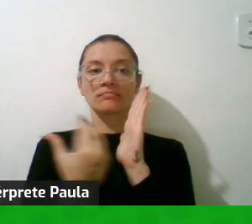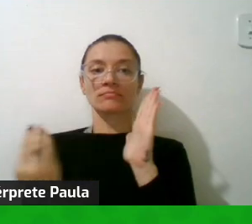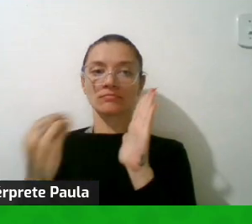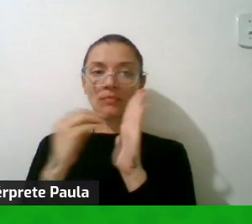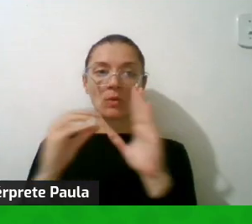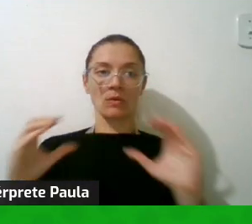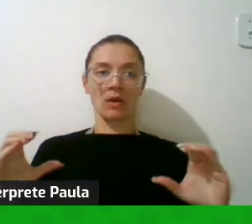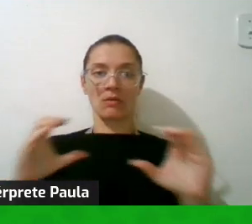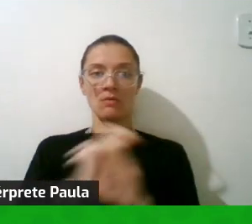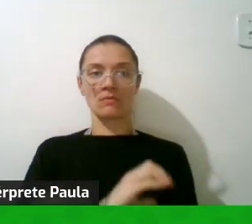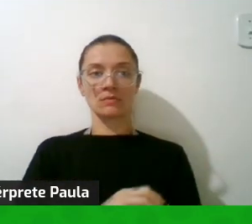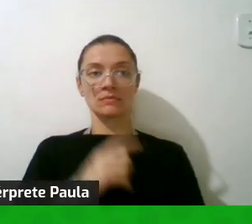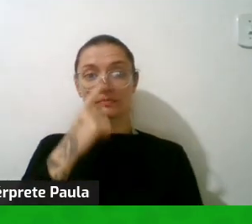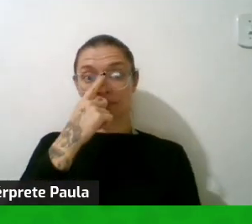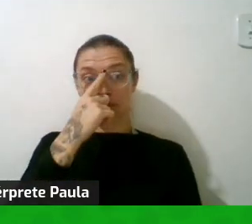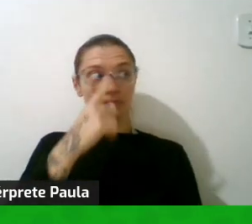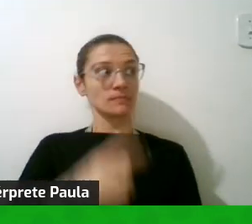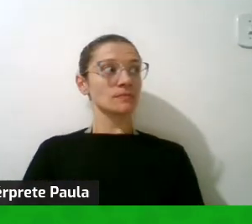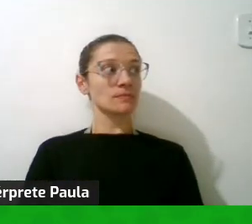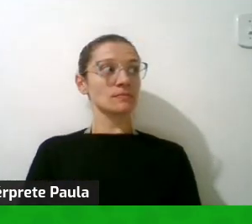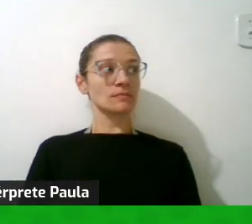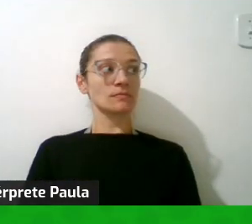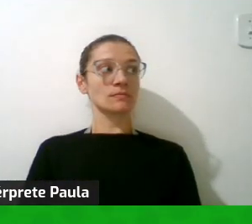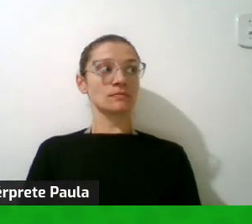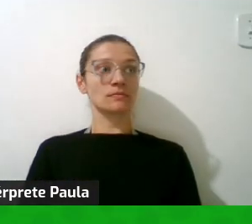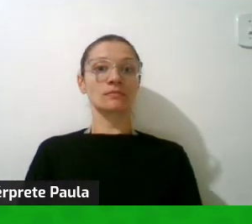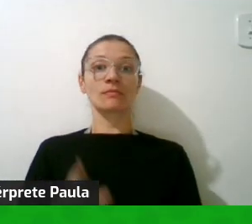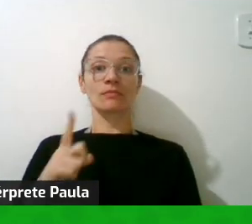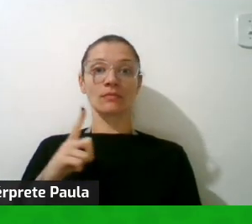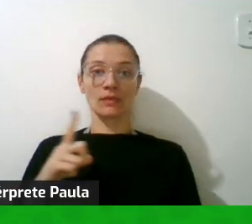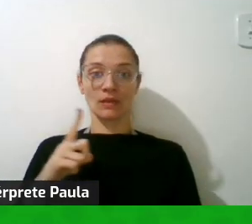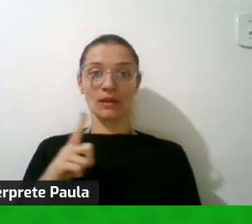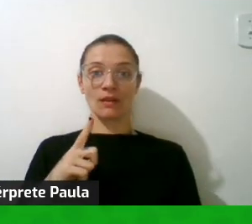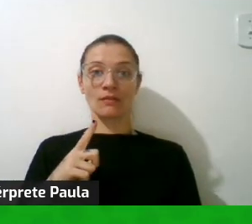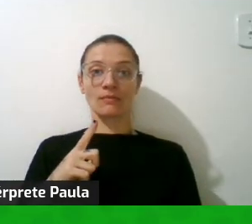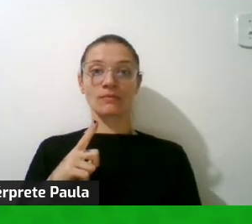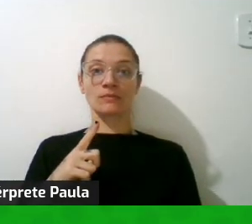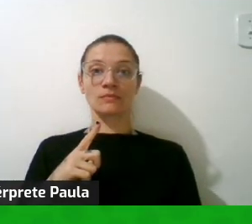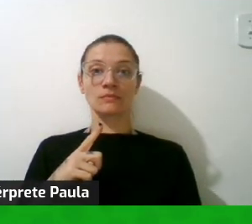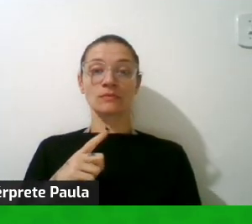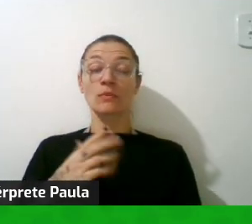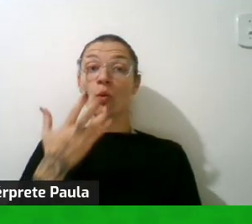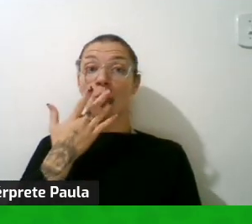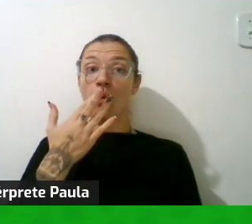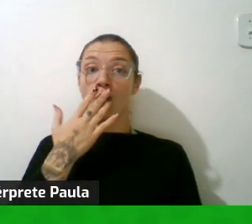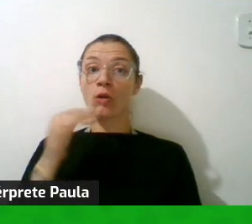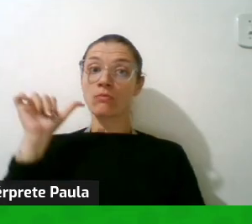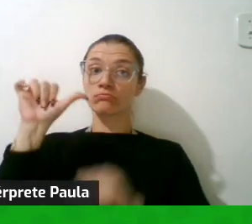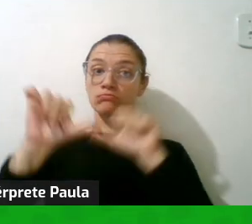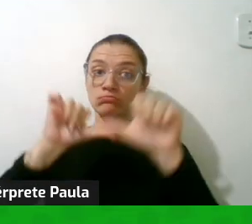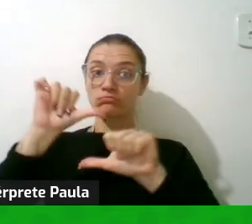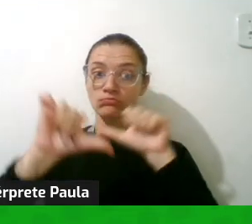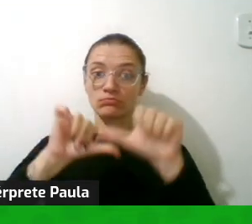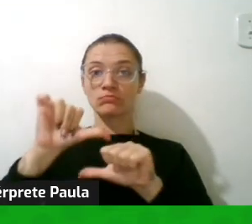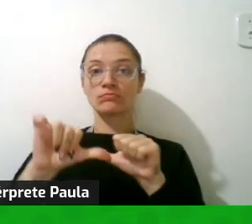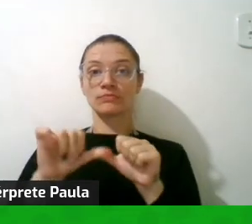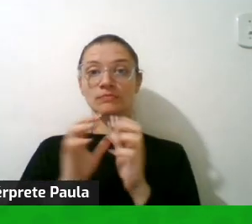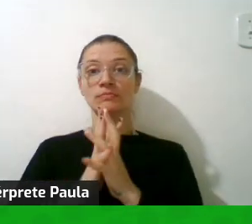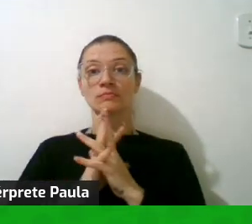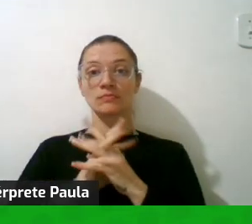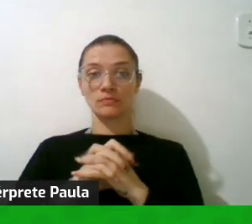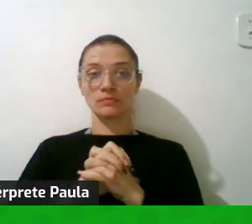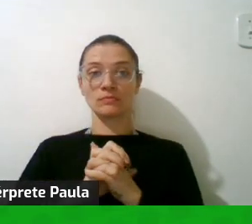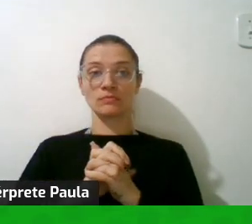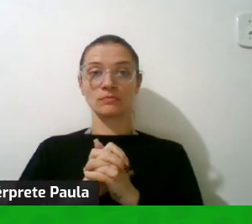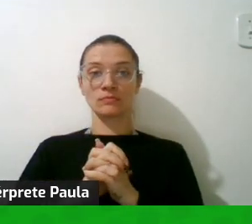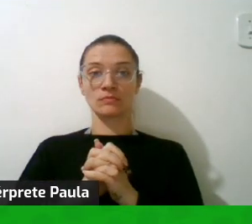completos, e ainda tem aqui os designs do gráfico, aqui tá para editar as cores, né? Se você quiser ter uma